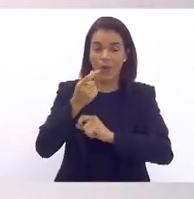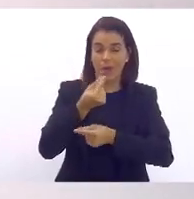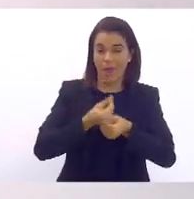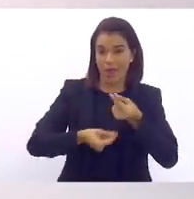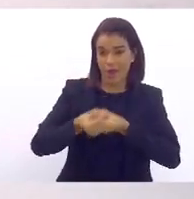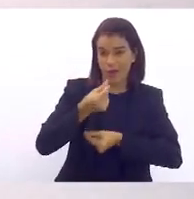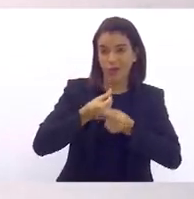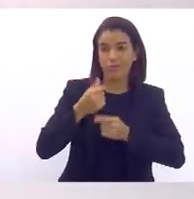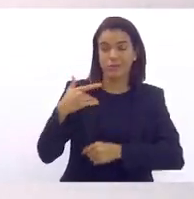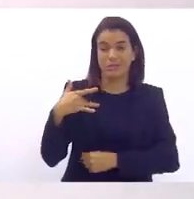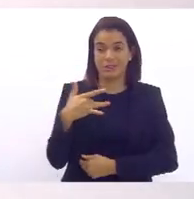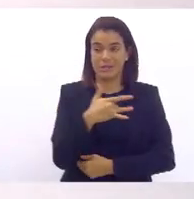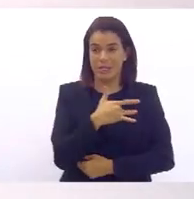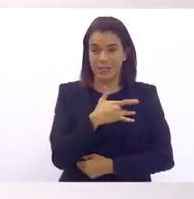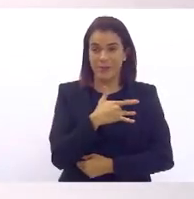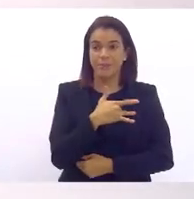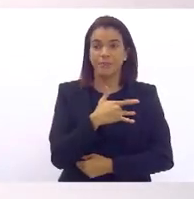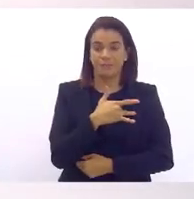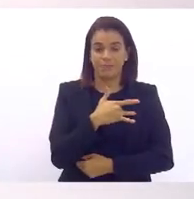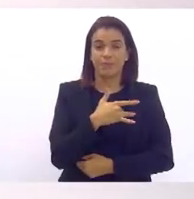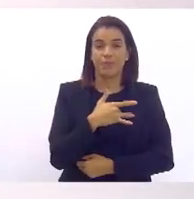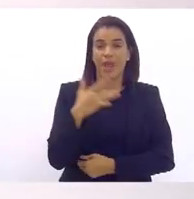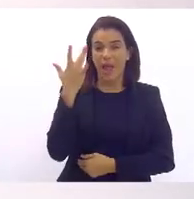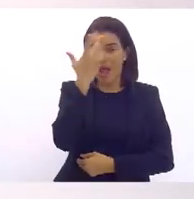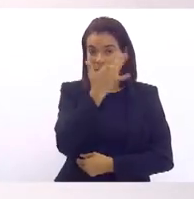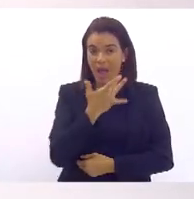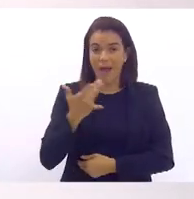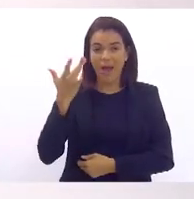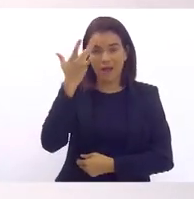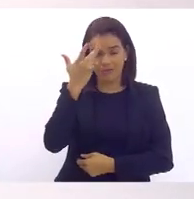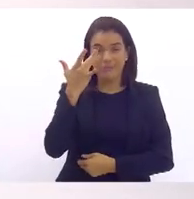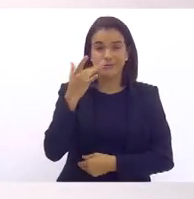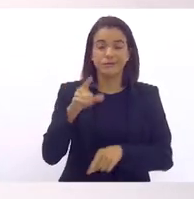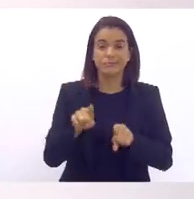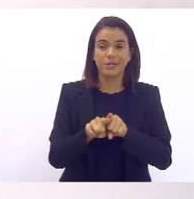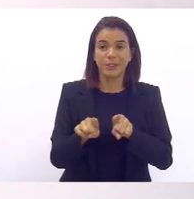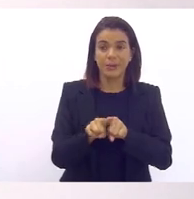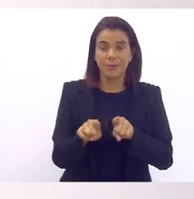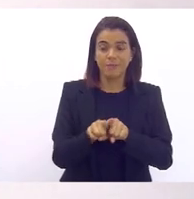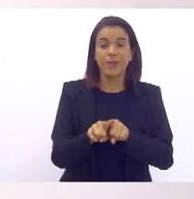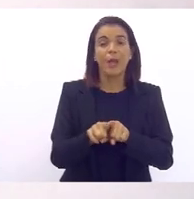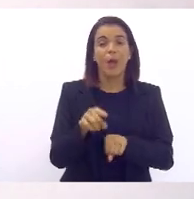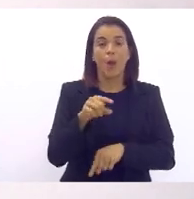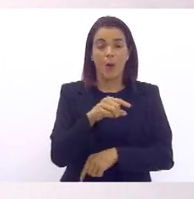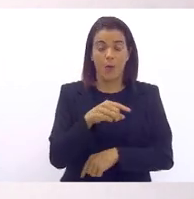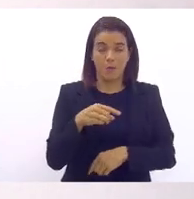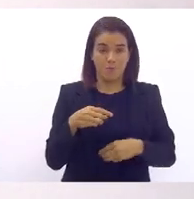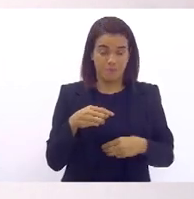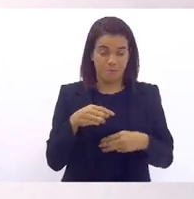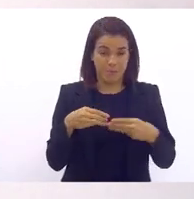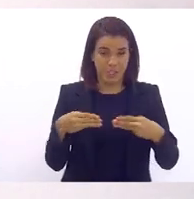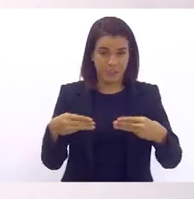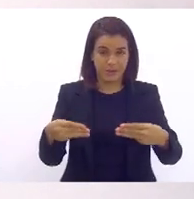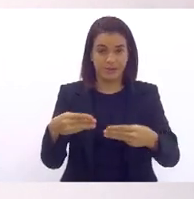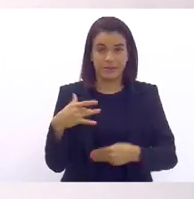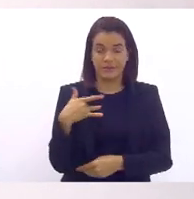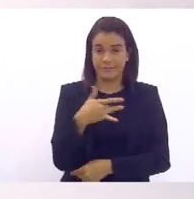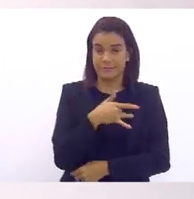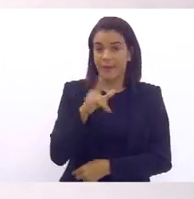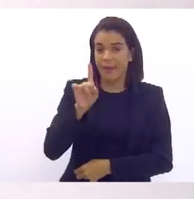vice-presidente Geraldo alkem sediada no Ministério da Saúde mas não restrita oo Ministério da Saúde é uma política